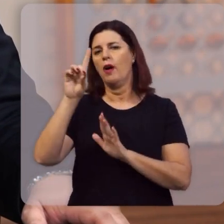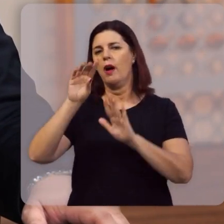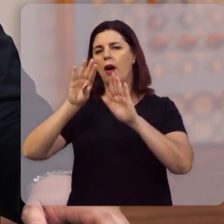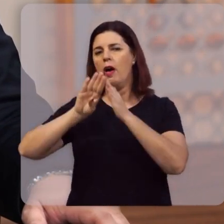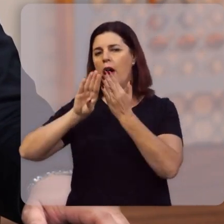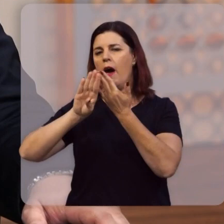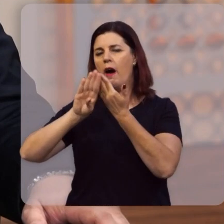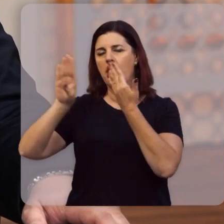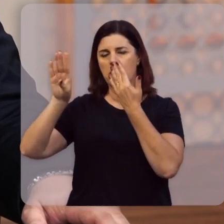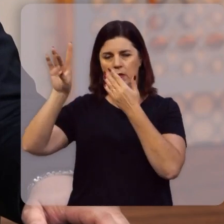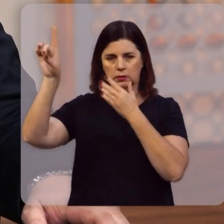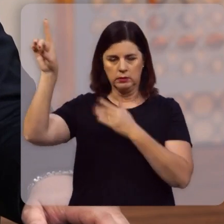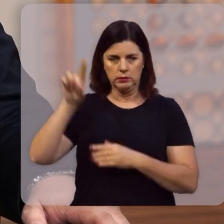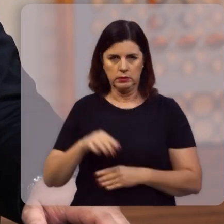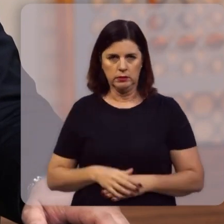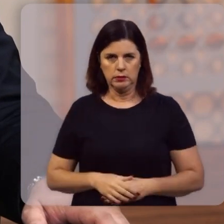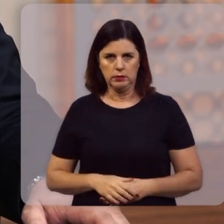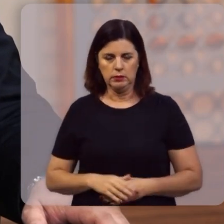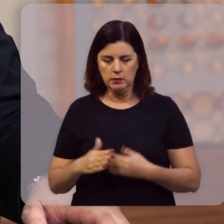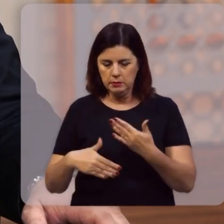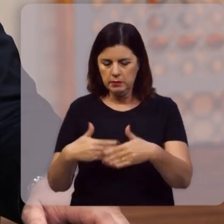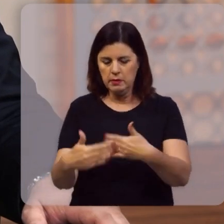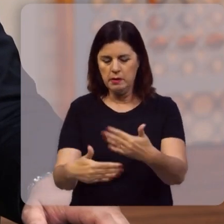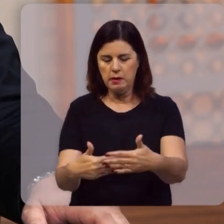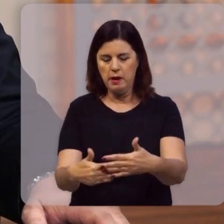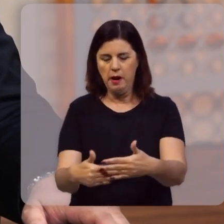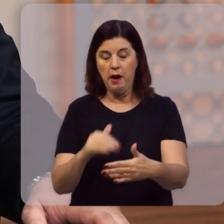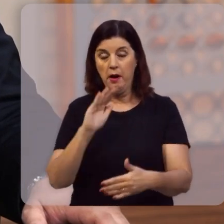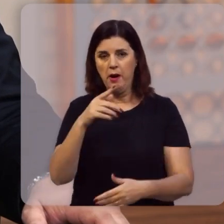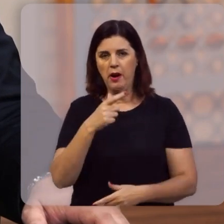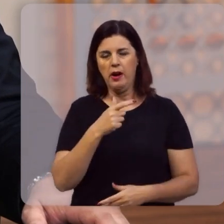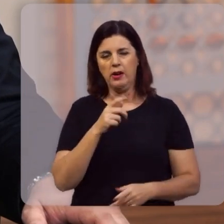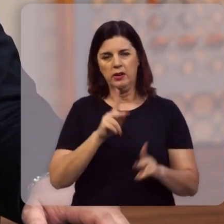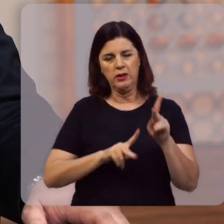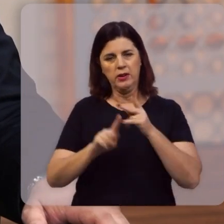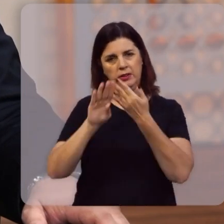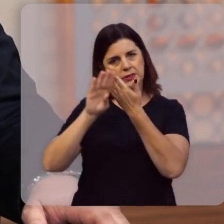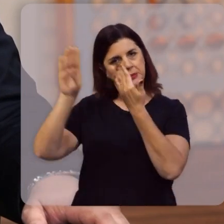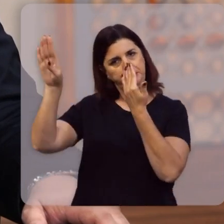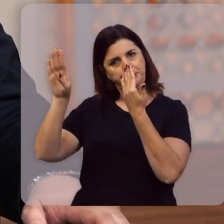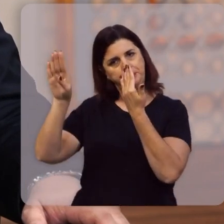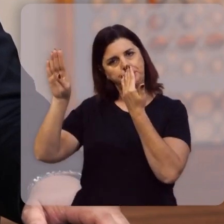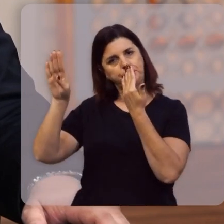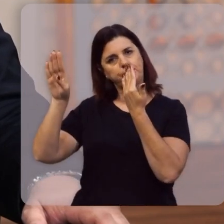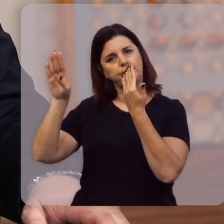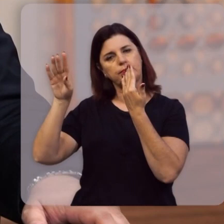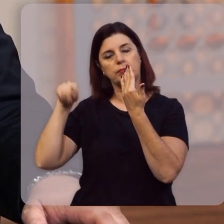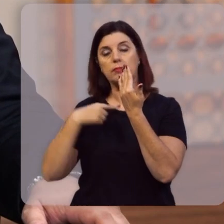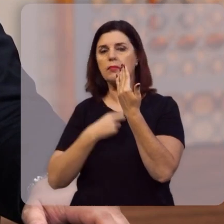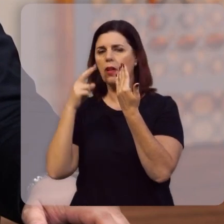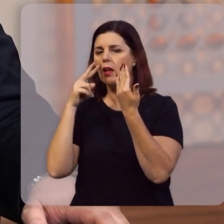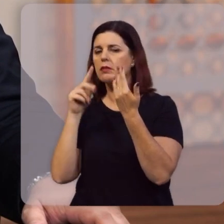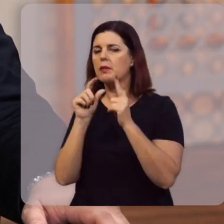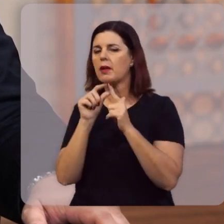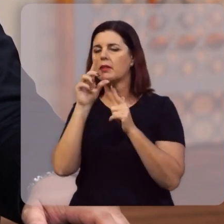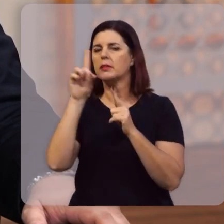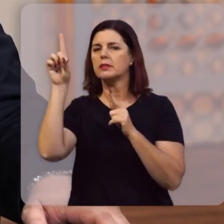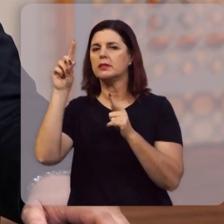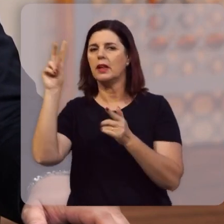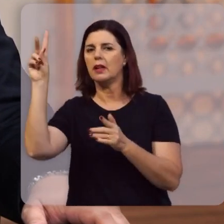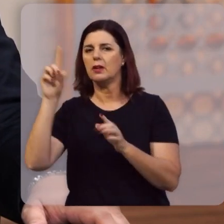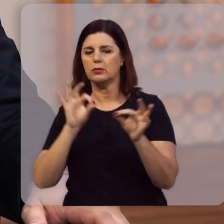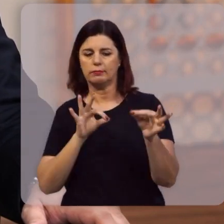de Deus. Consequentemente, quando o povo de Deus se afasta de Deus, nós vemos nas Escrituras que Deus